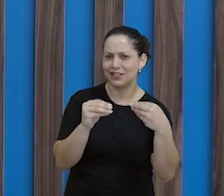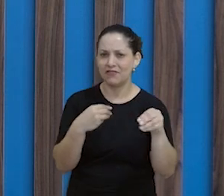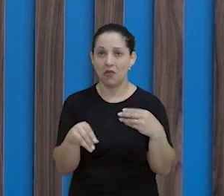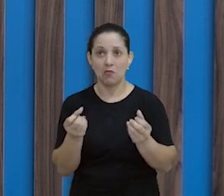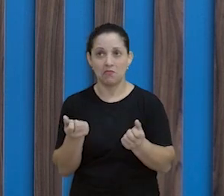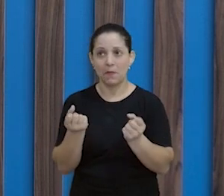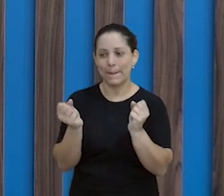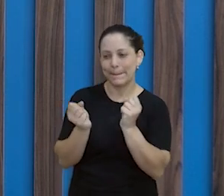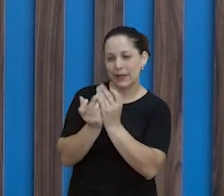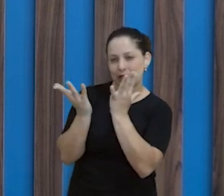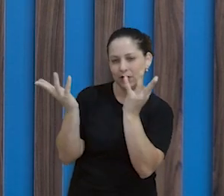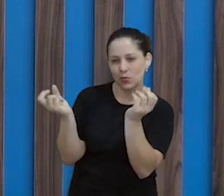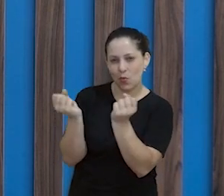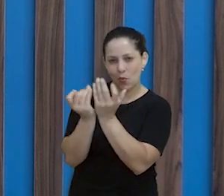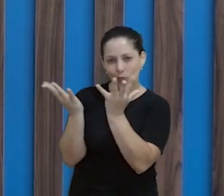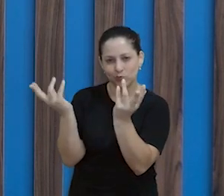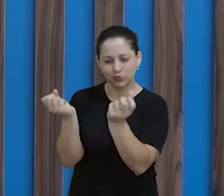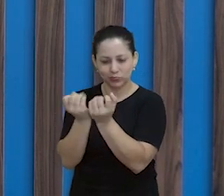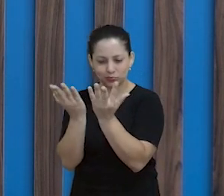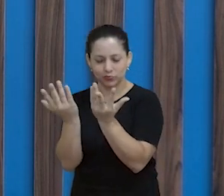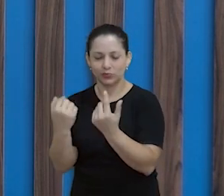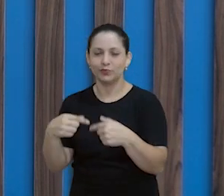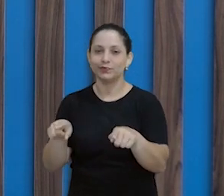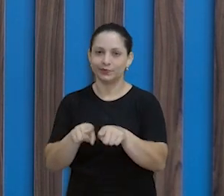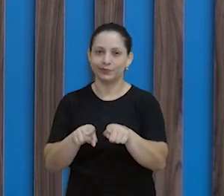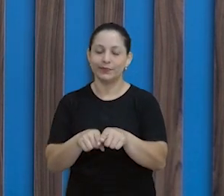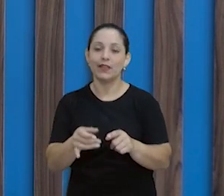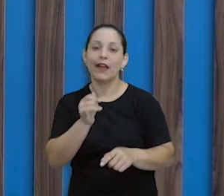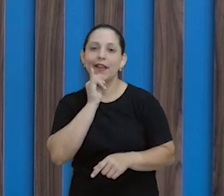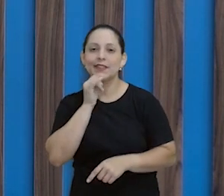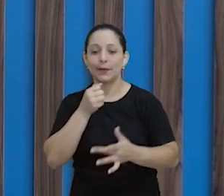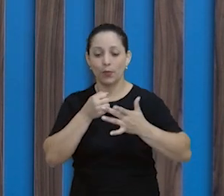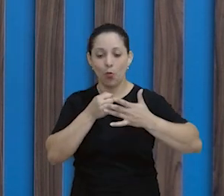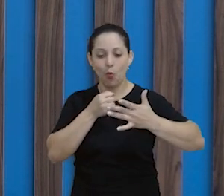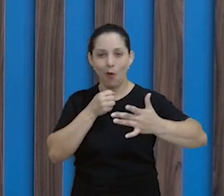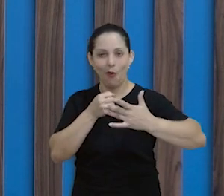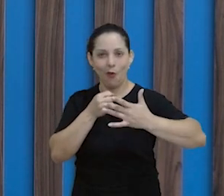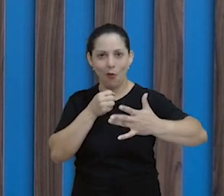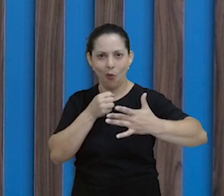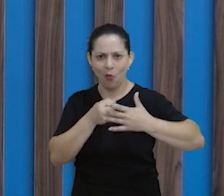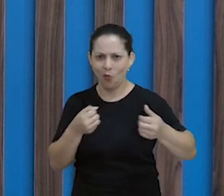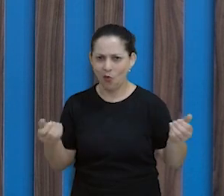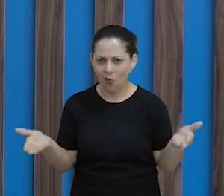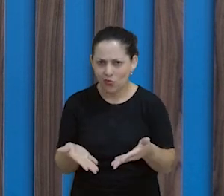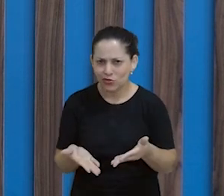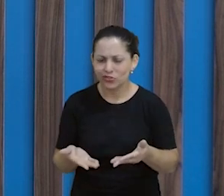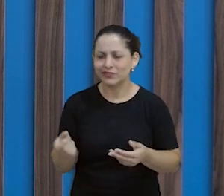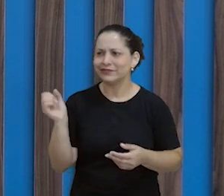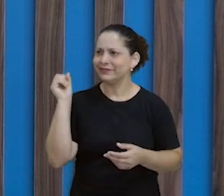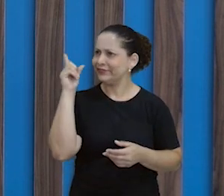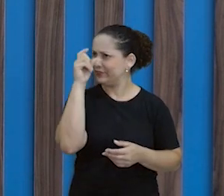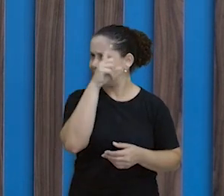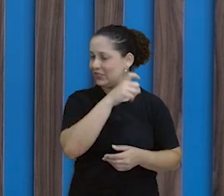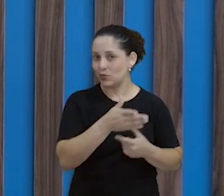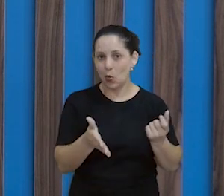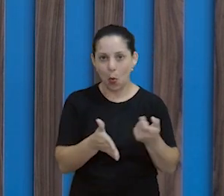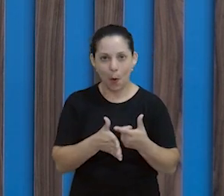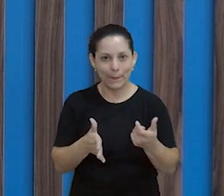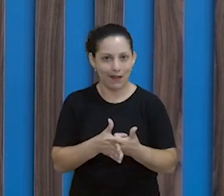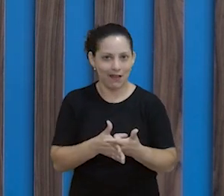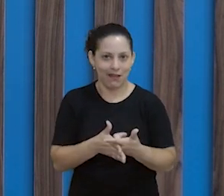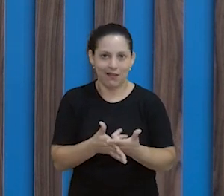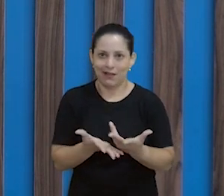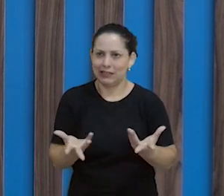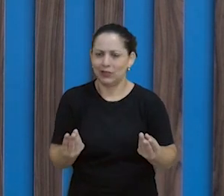brilhoso. Então, vamos dizer, o ouro, não é? É muito difícil hoje a gente poder comprar o ouro puro. Então, o que a gente tem é